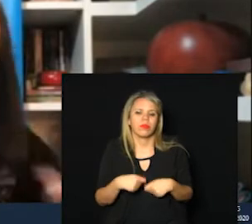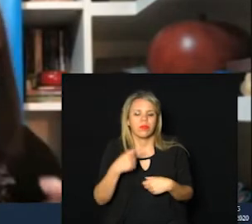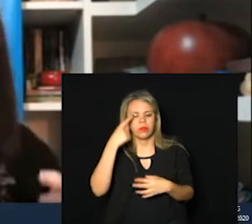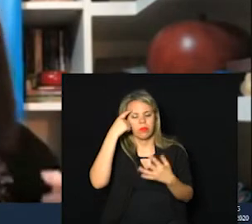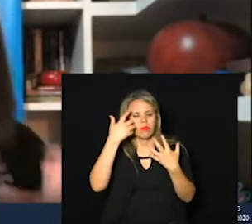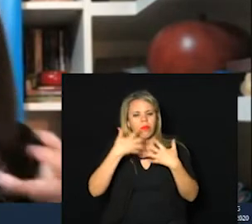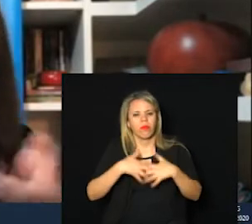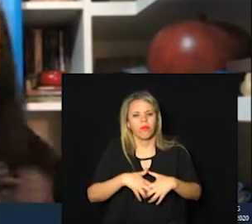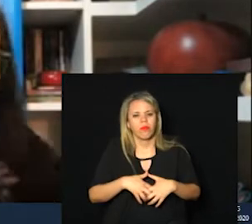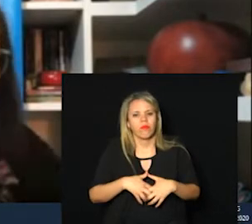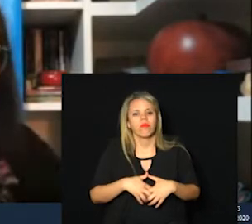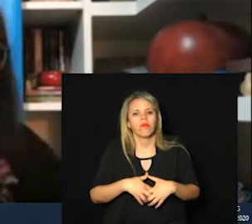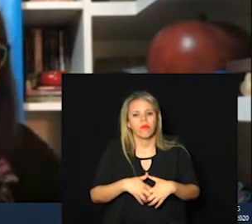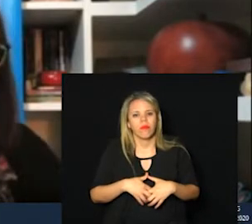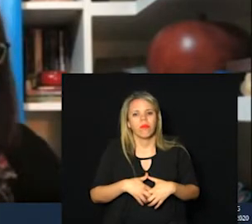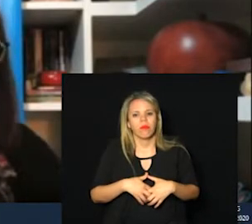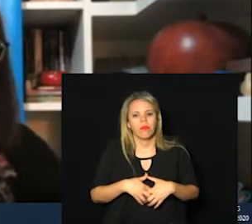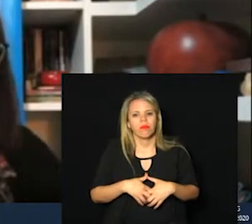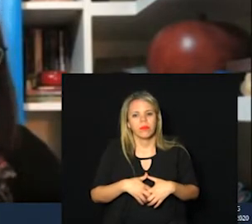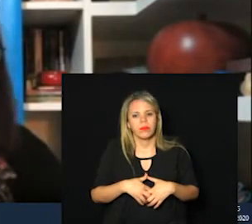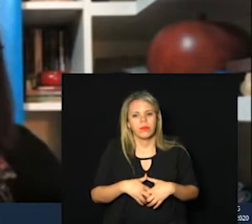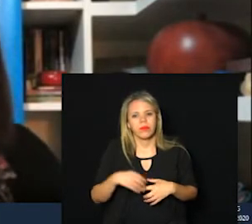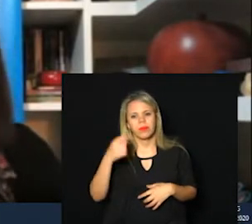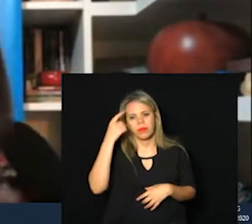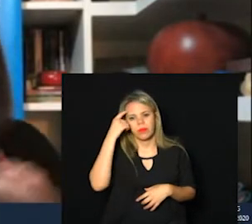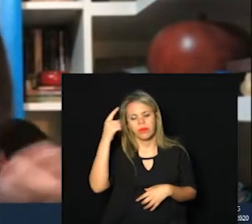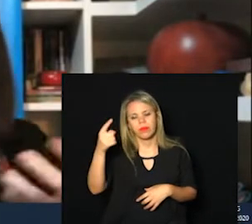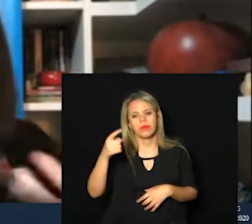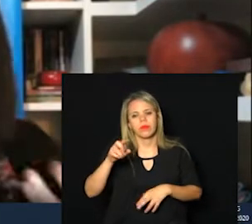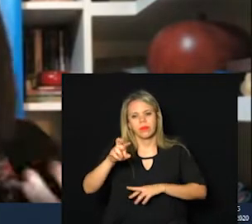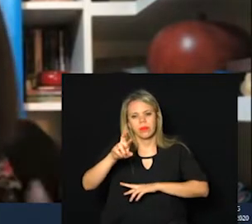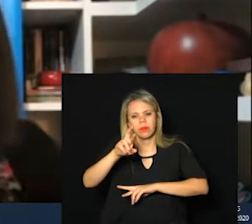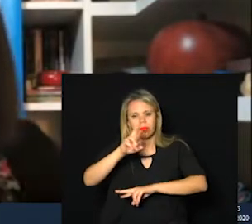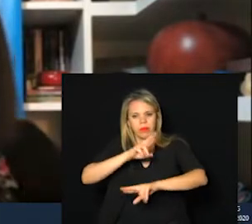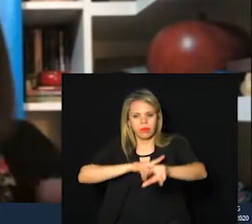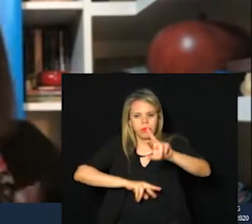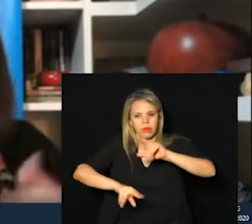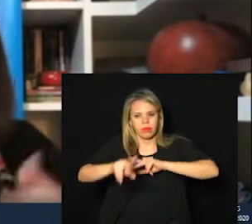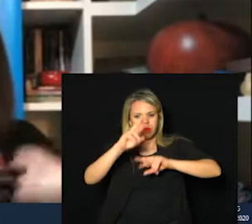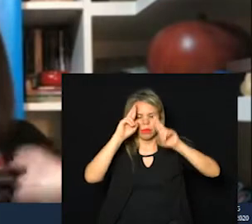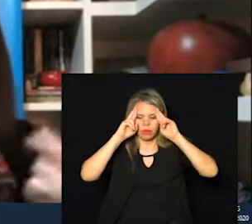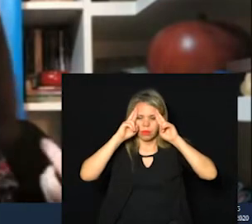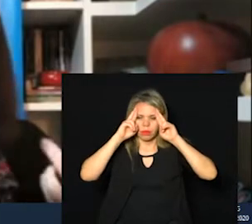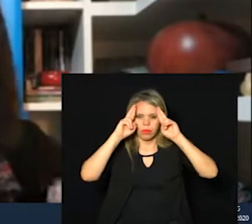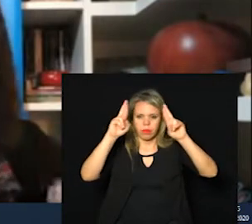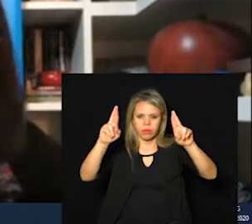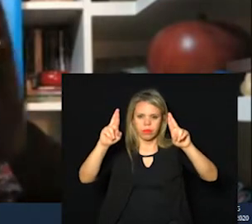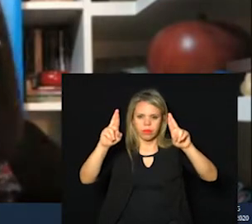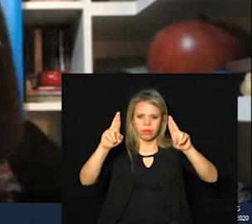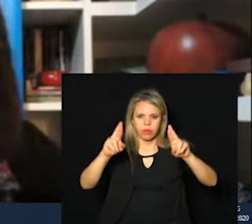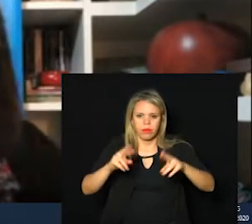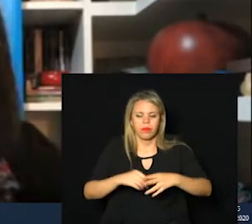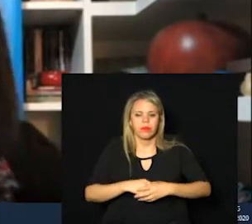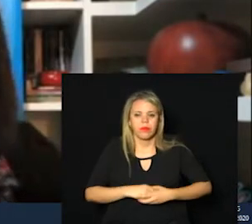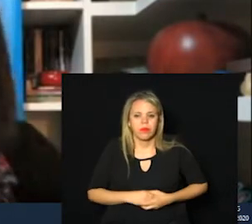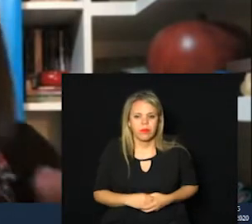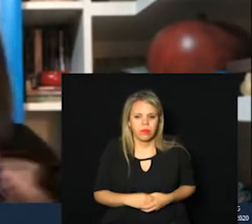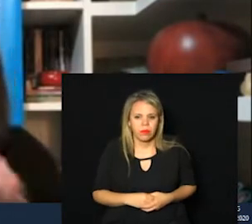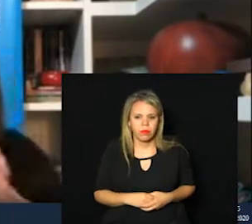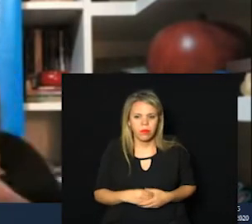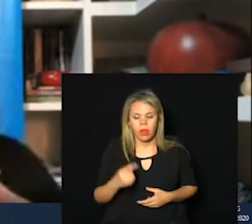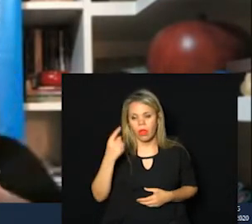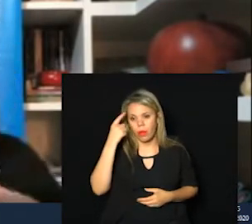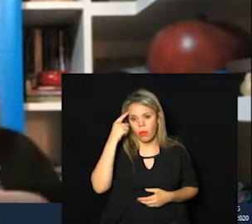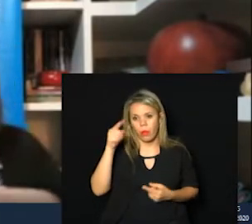e refletir. A ideia da diversidade, do respeito à diversidade, a ideia